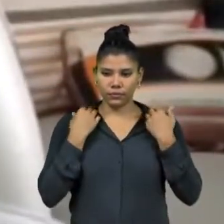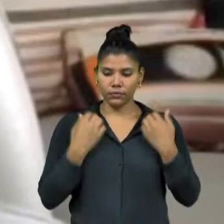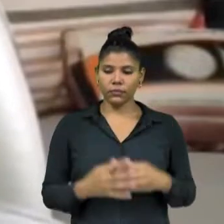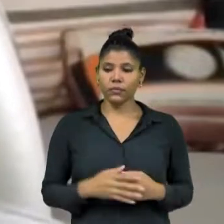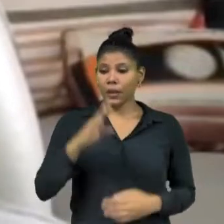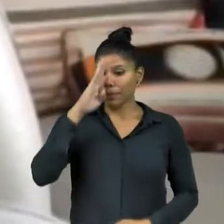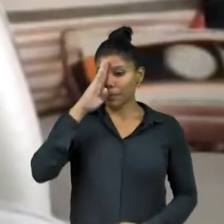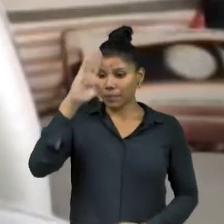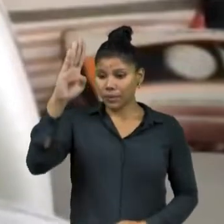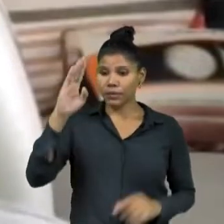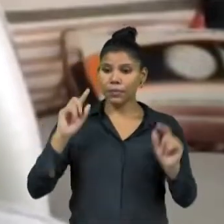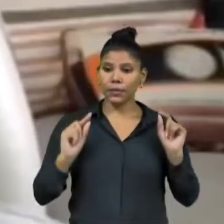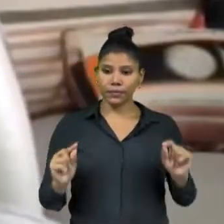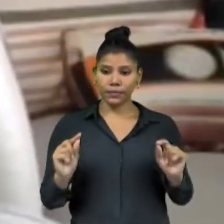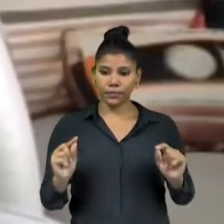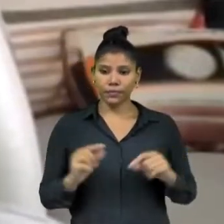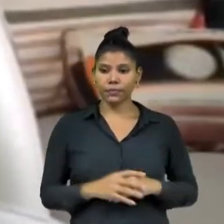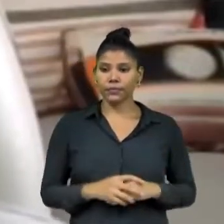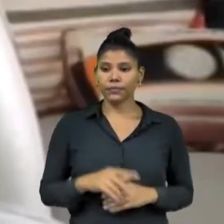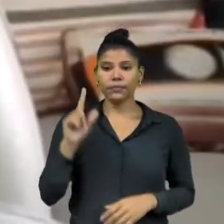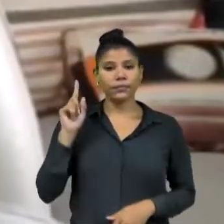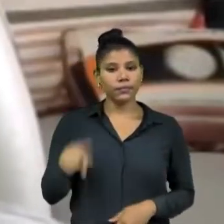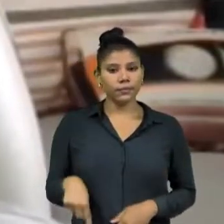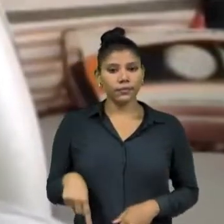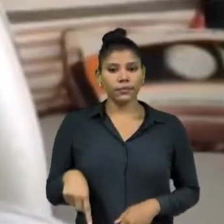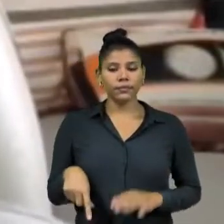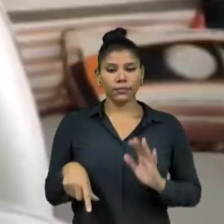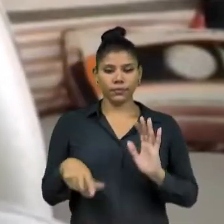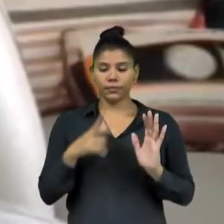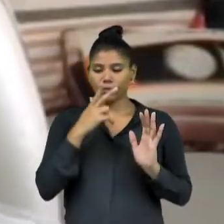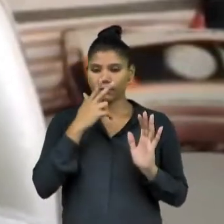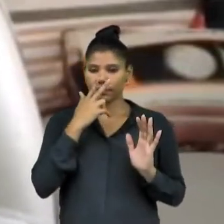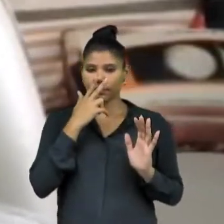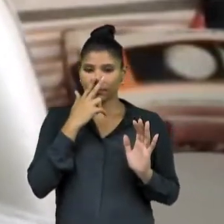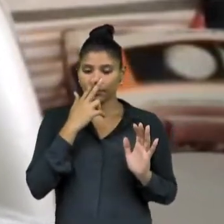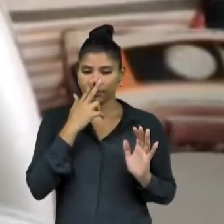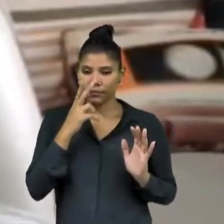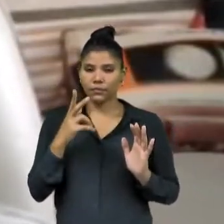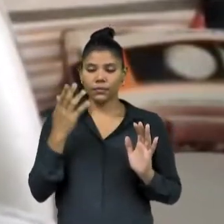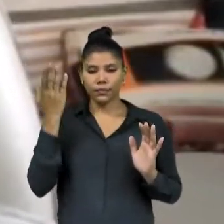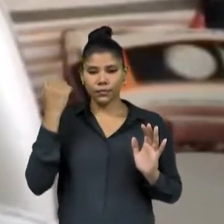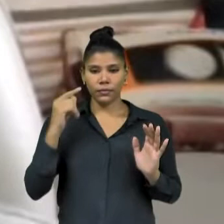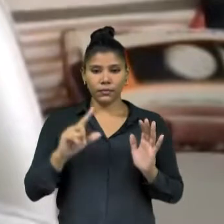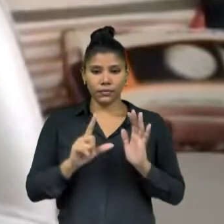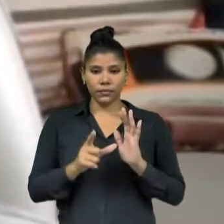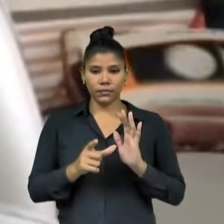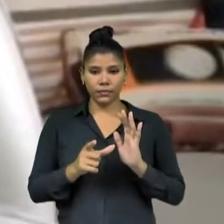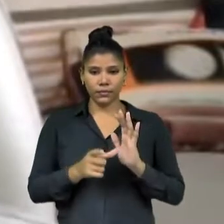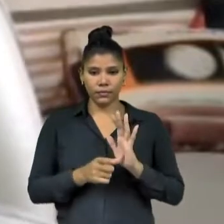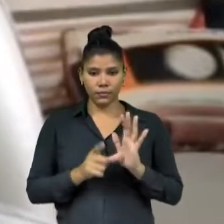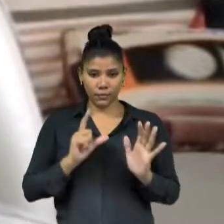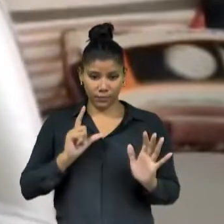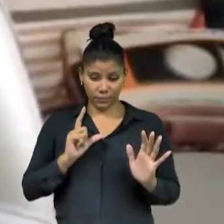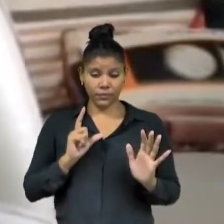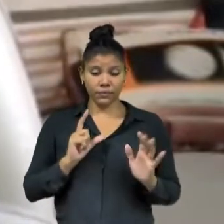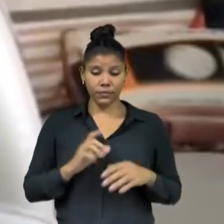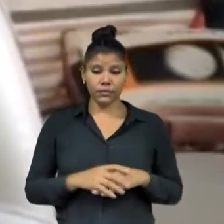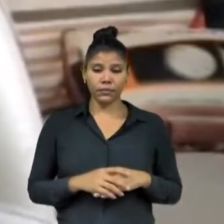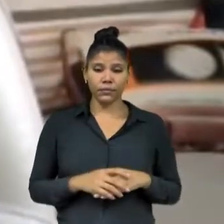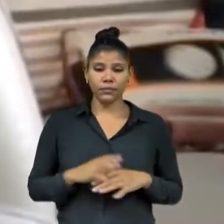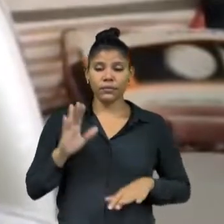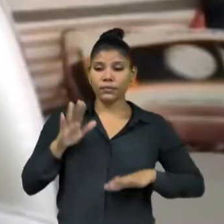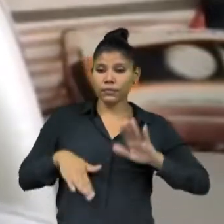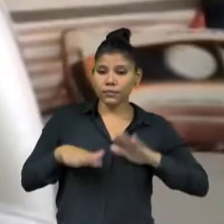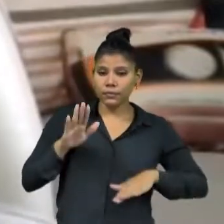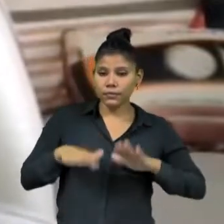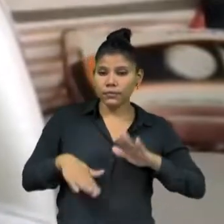muitas vezes, é exatamente na antecipação desses comportamentos verificados, né, muitas vezes